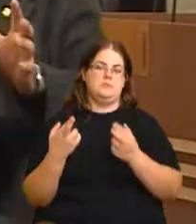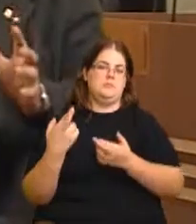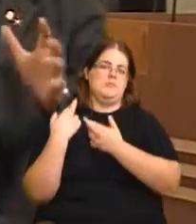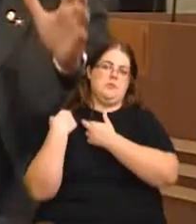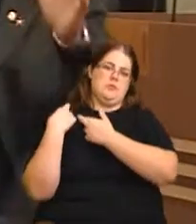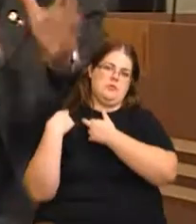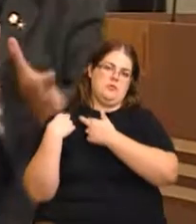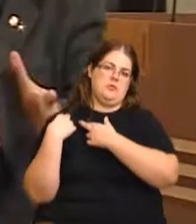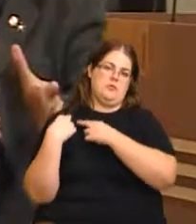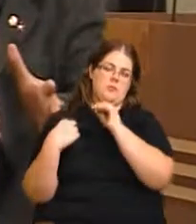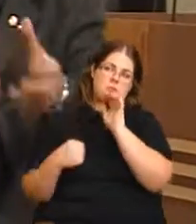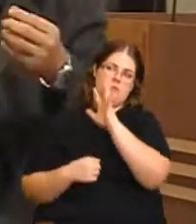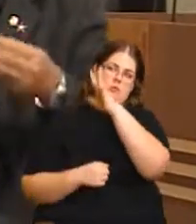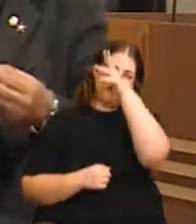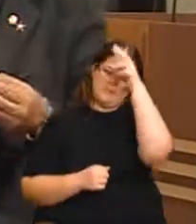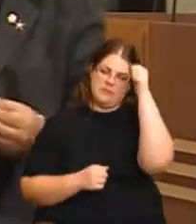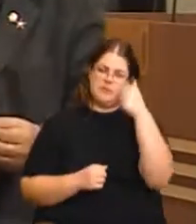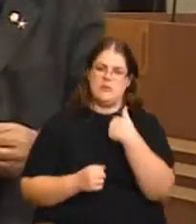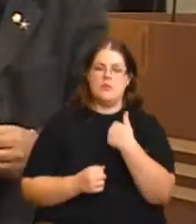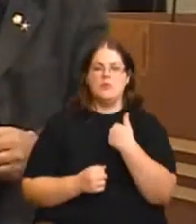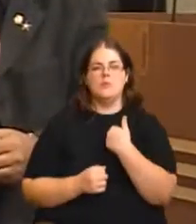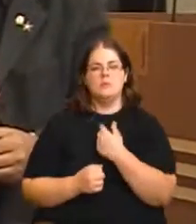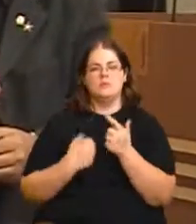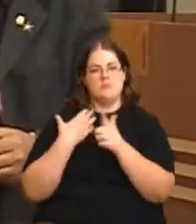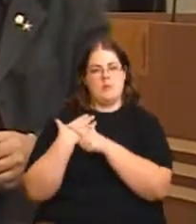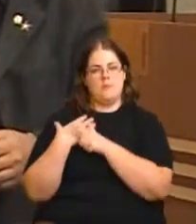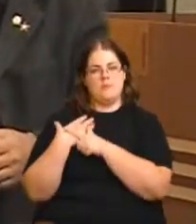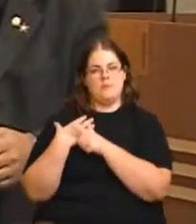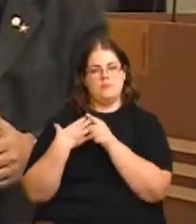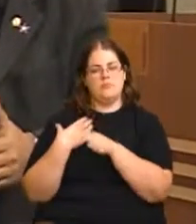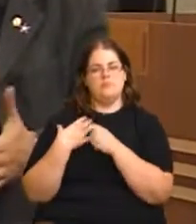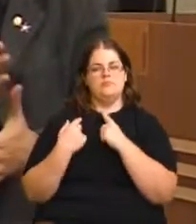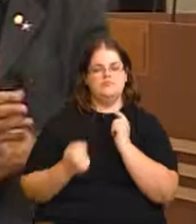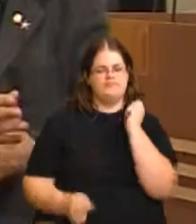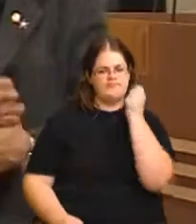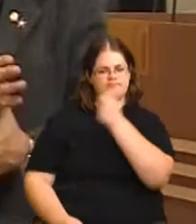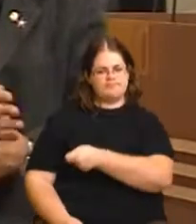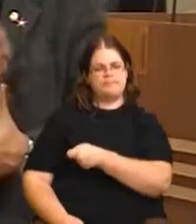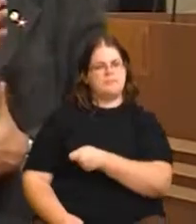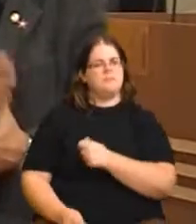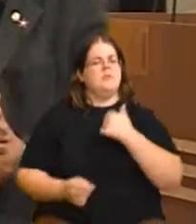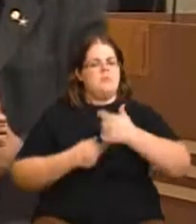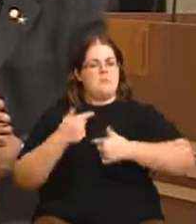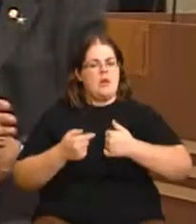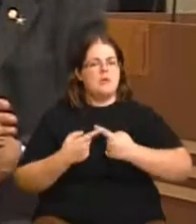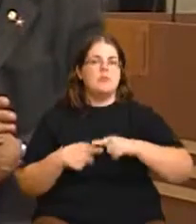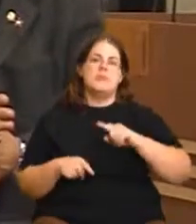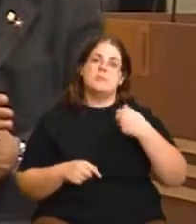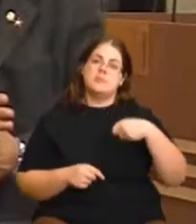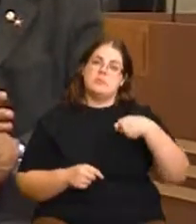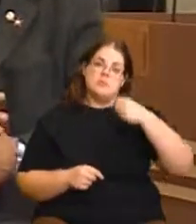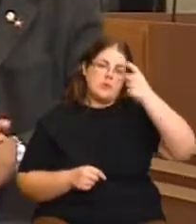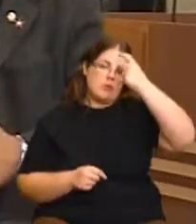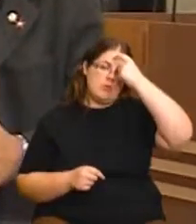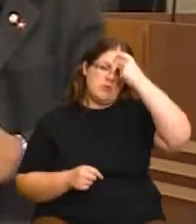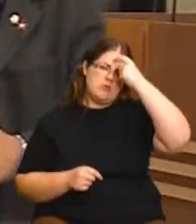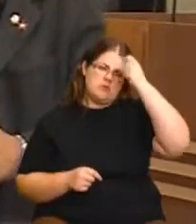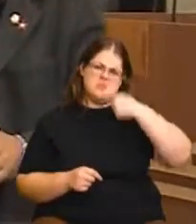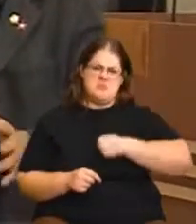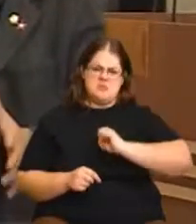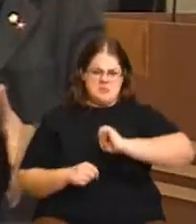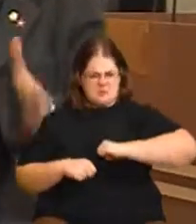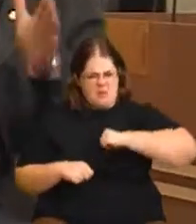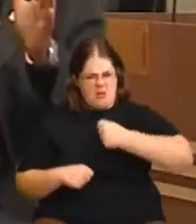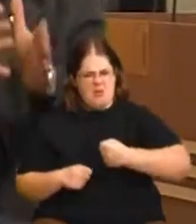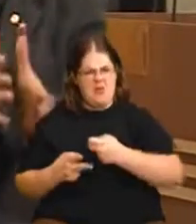de oposição forte, e o meu papel é uma oposição atuante, firme, mas consciente. Não é aquela coisa